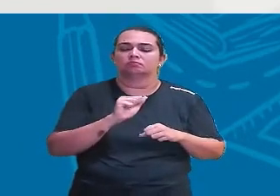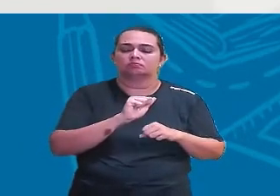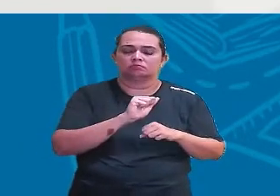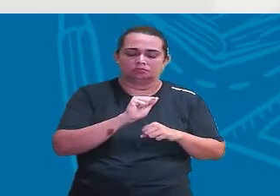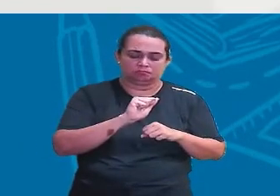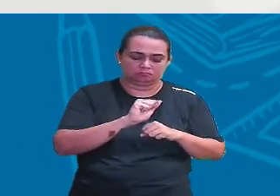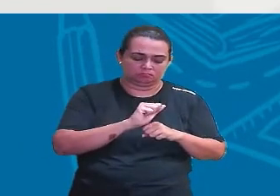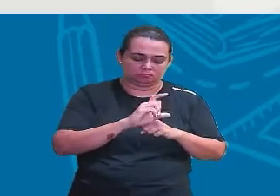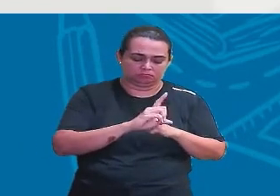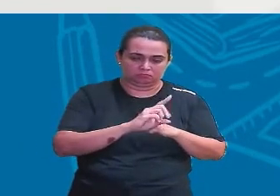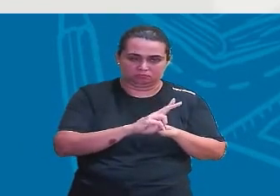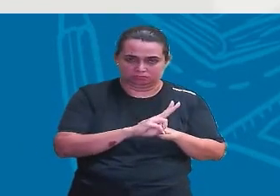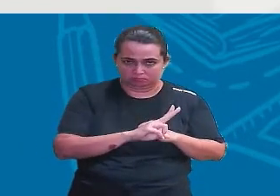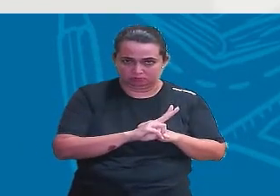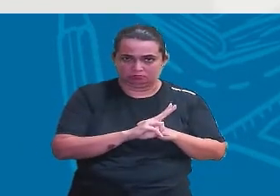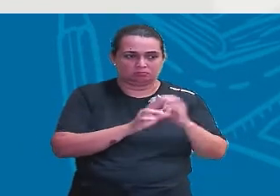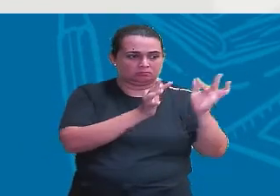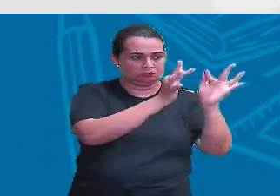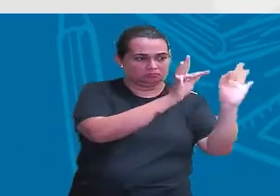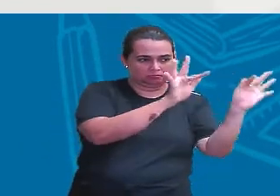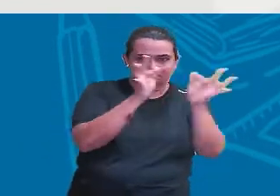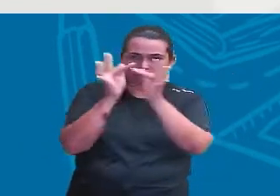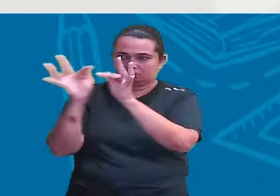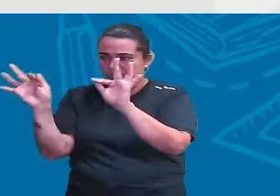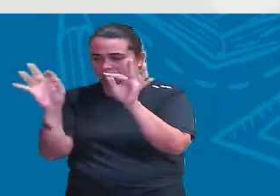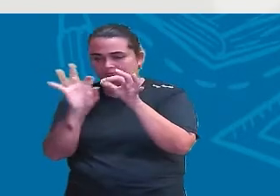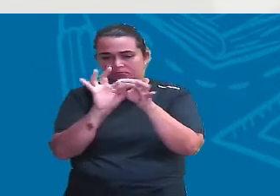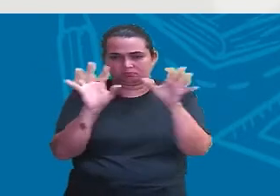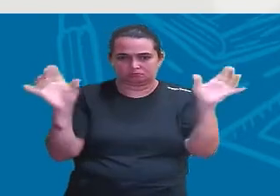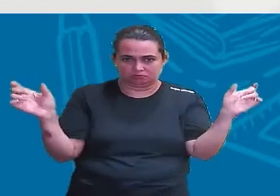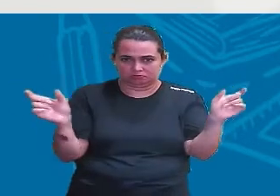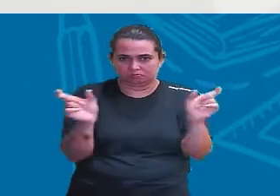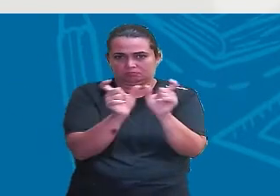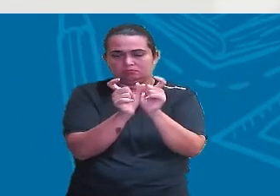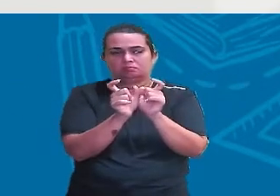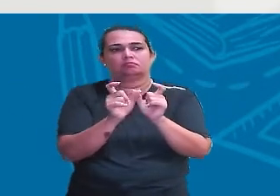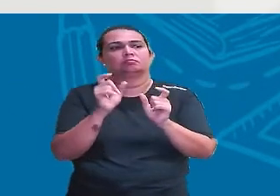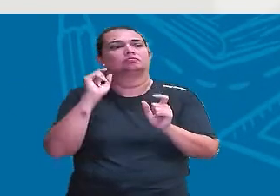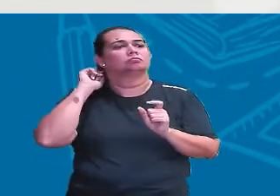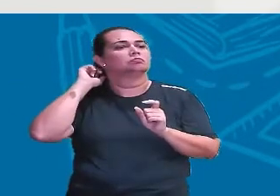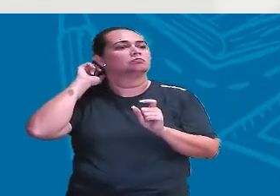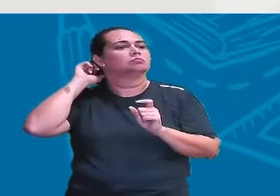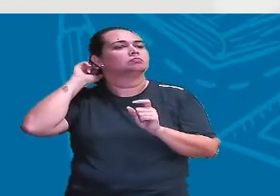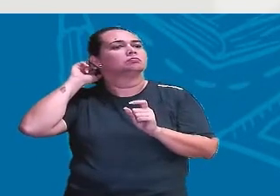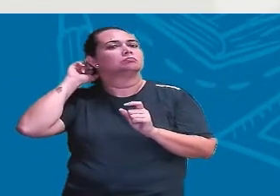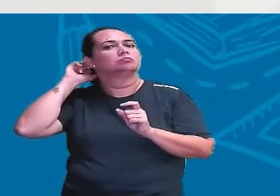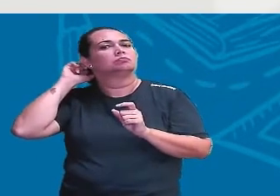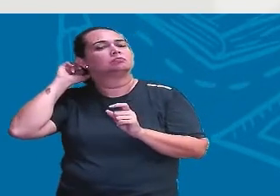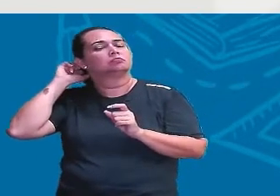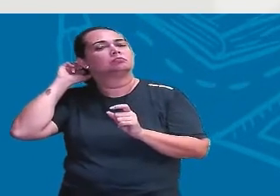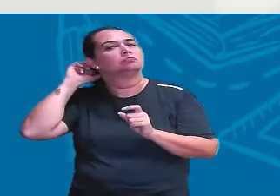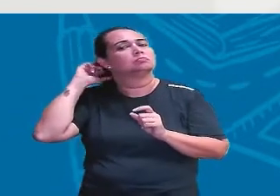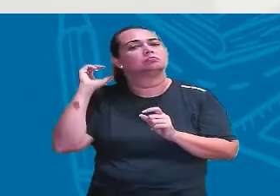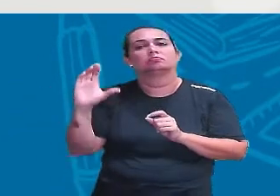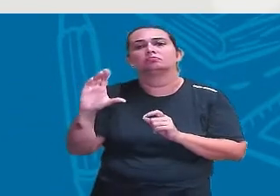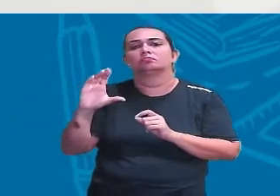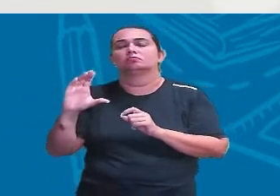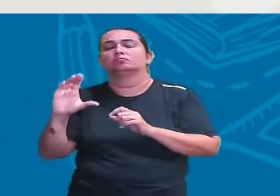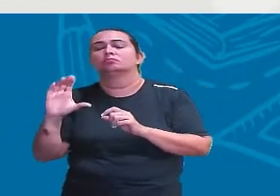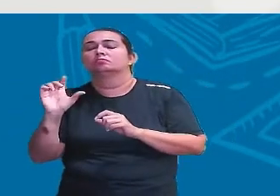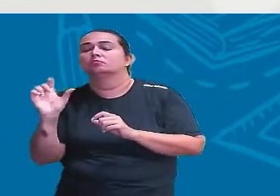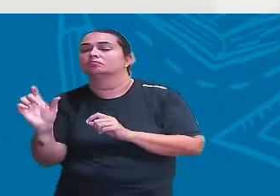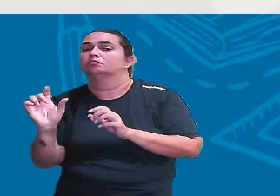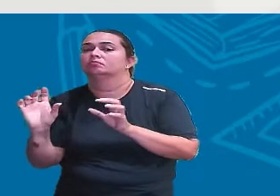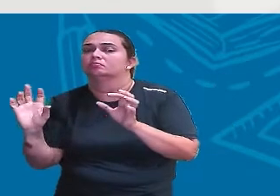independentes, tá? Eles têm esse papel de ligar. As conjunções, elas introduzem orações subordinadas. E aí, o que são essas